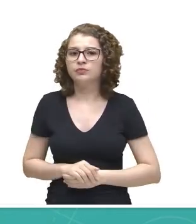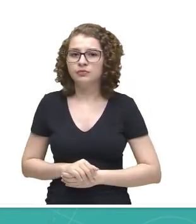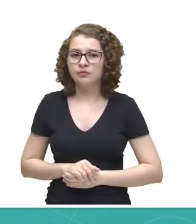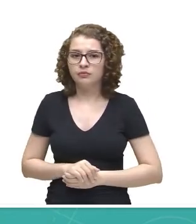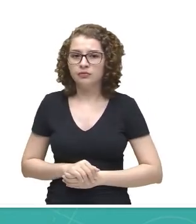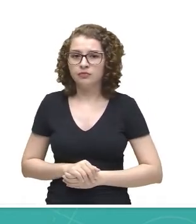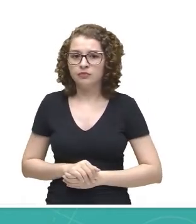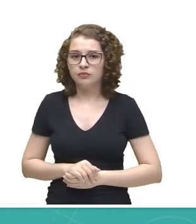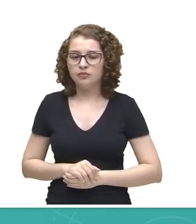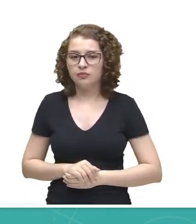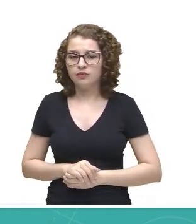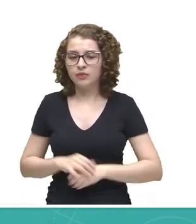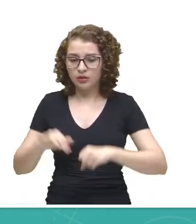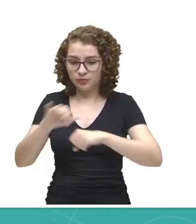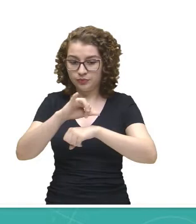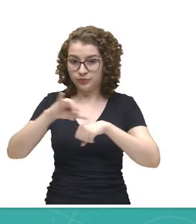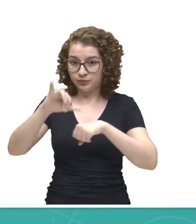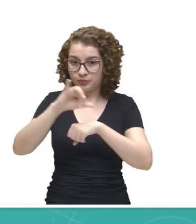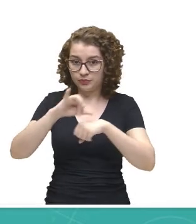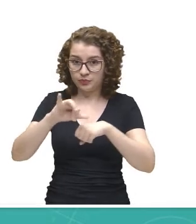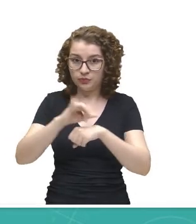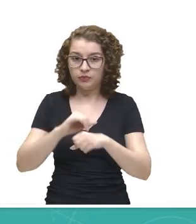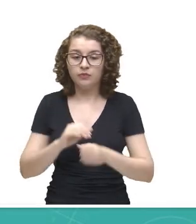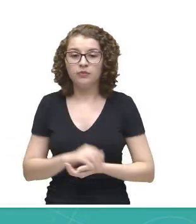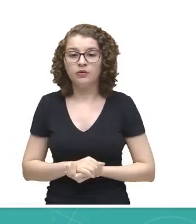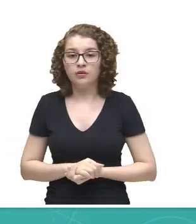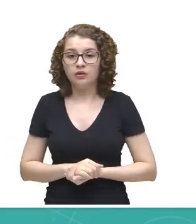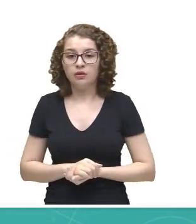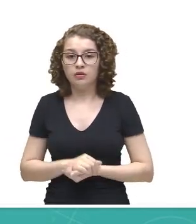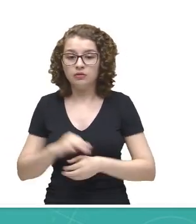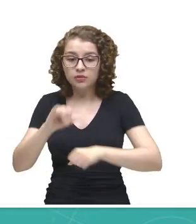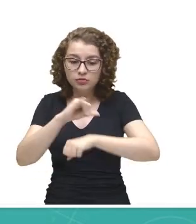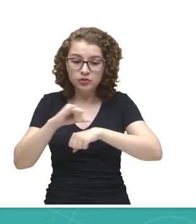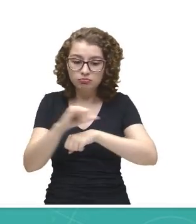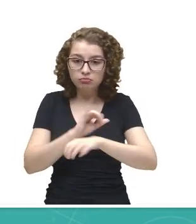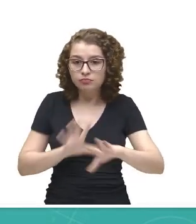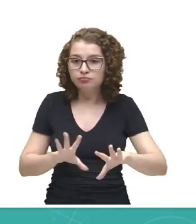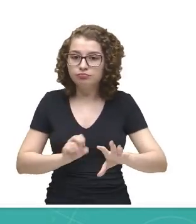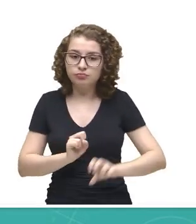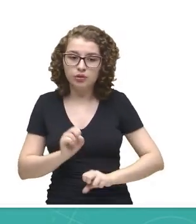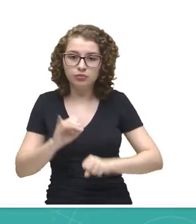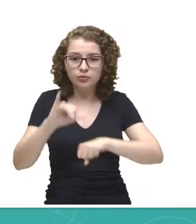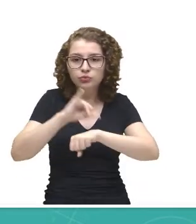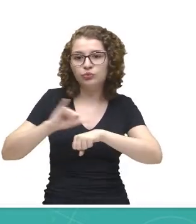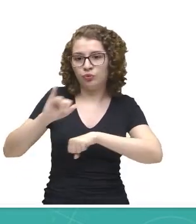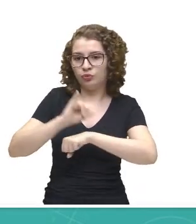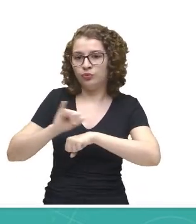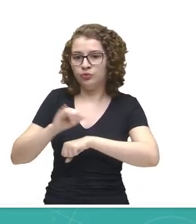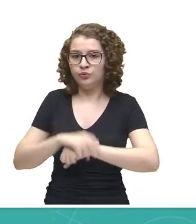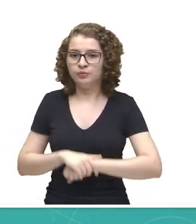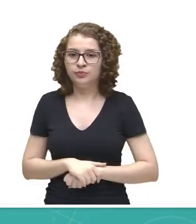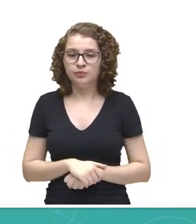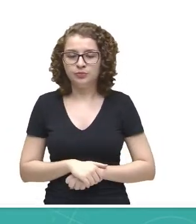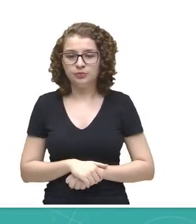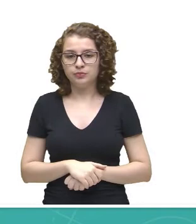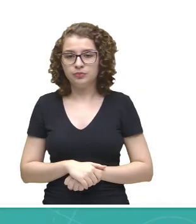por células adipócitas, que são justamente essas que armazenam essas gordurinhas, tá bom? Que são